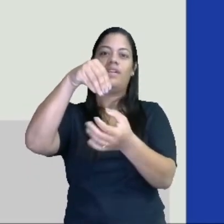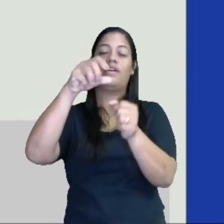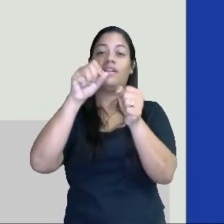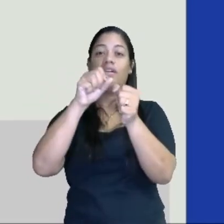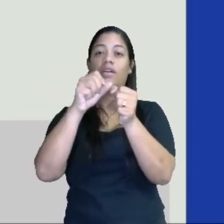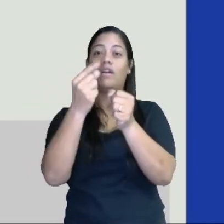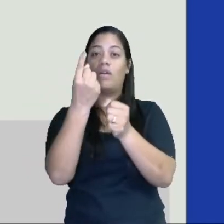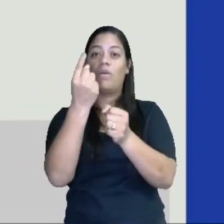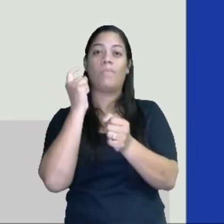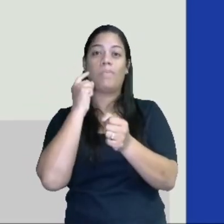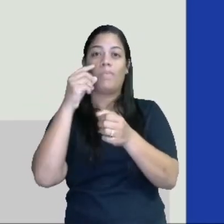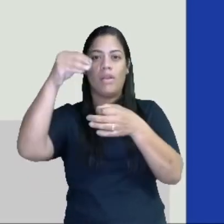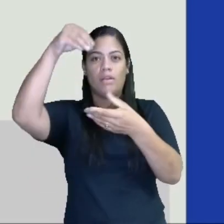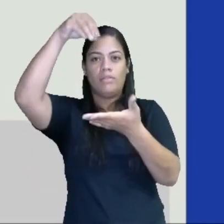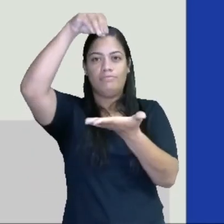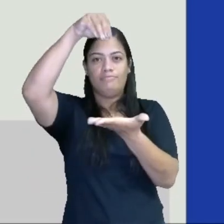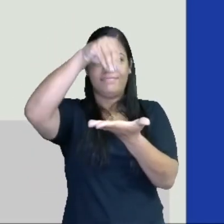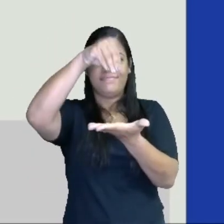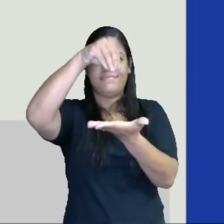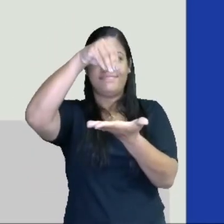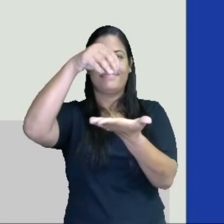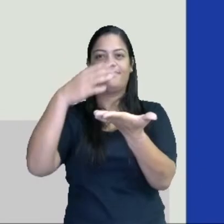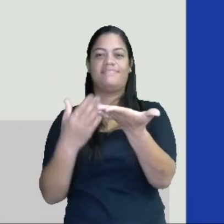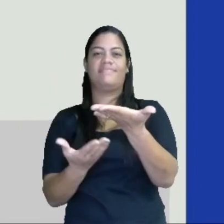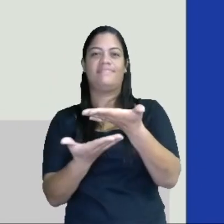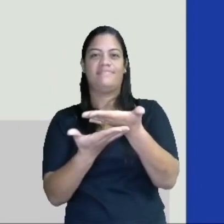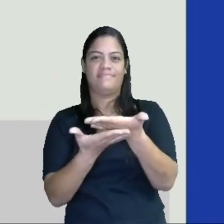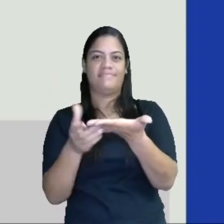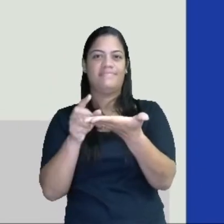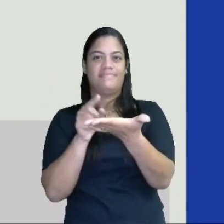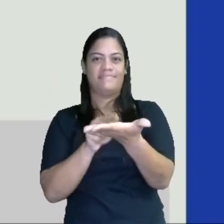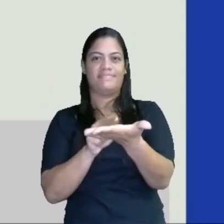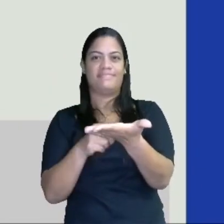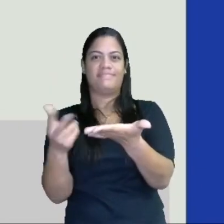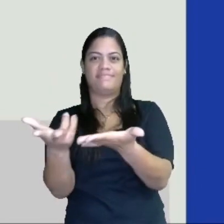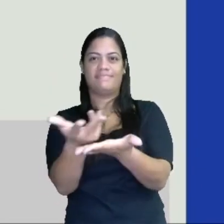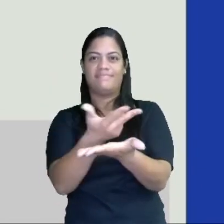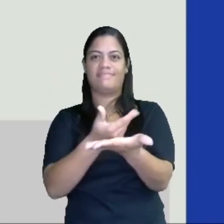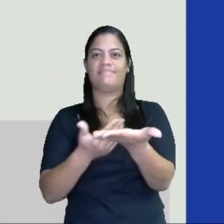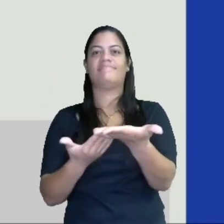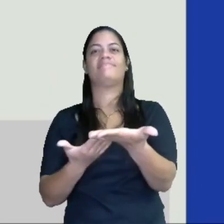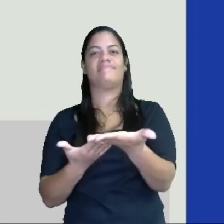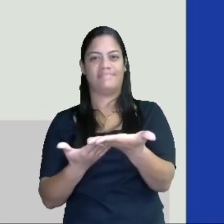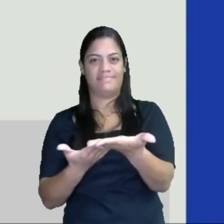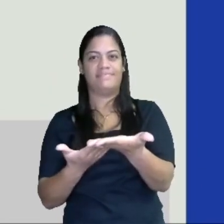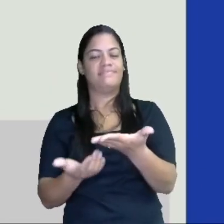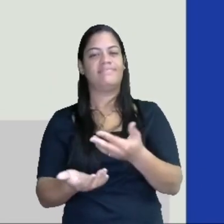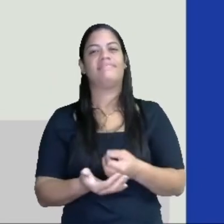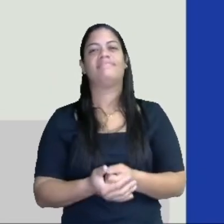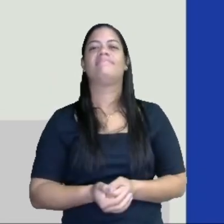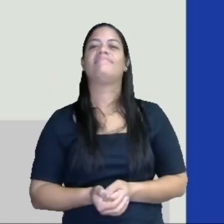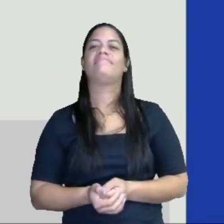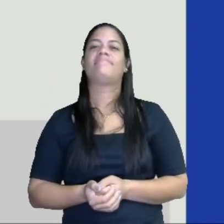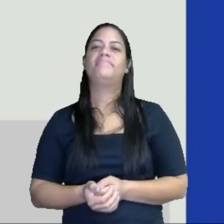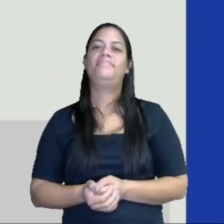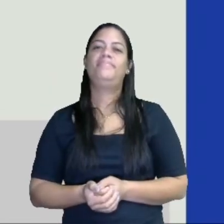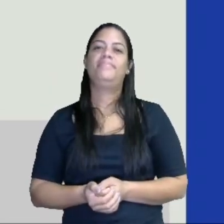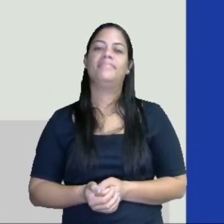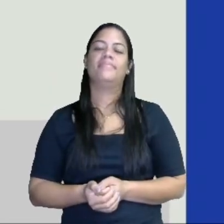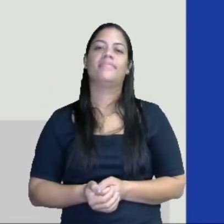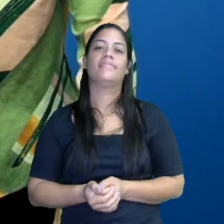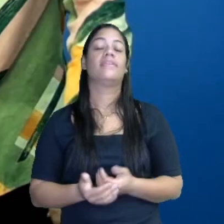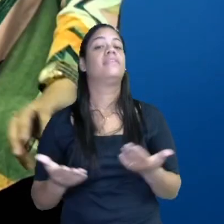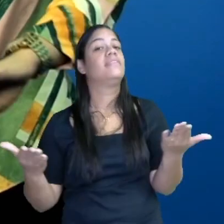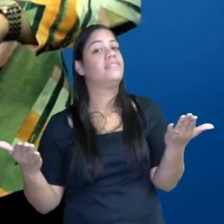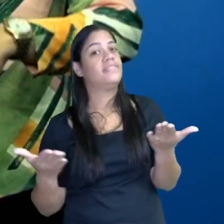aqui, ó, apenas inclinar um pouco o palito e depois encaixar os 4 palitos em apenas uma jujuba, tá certo?